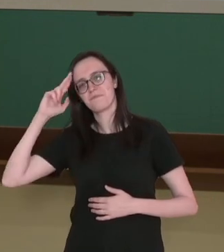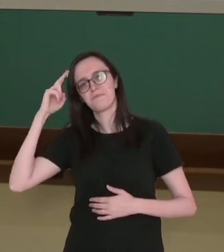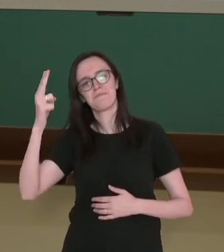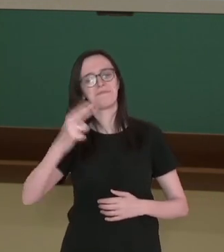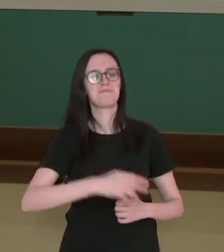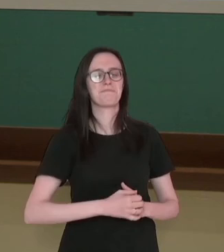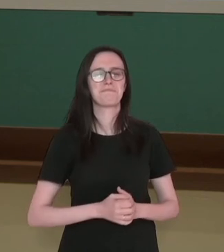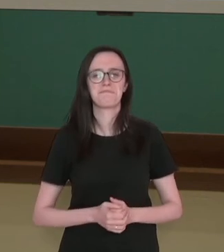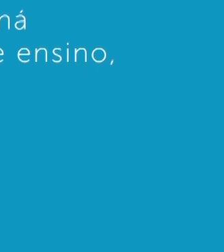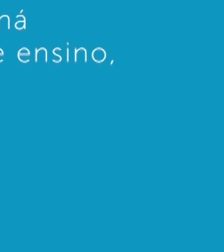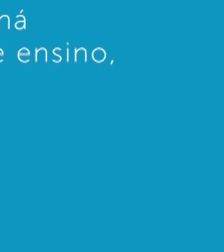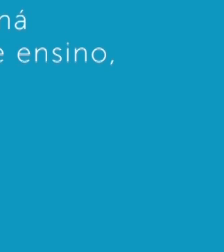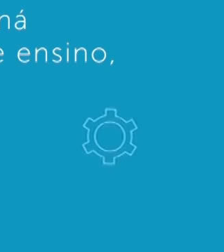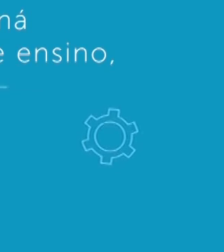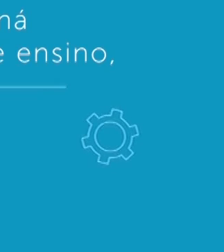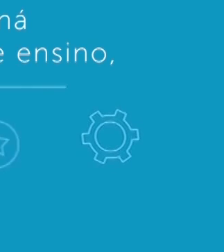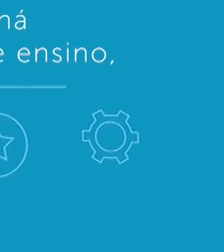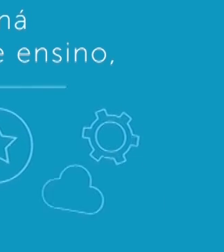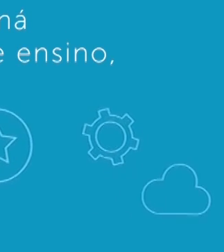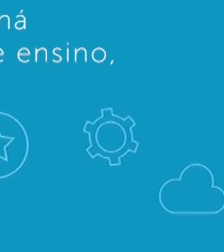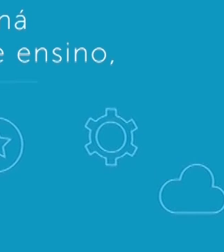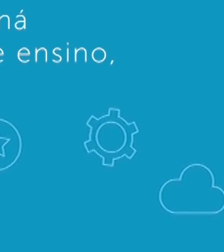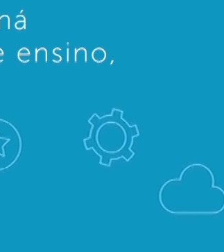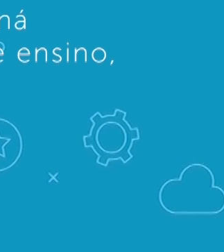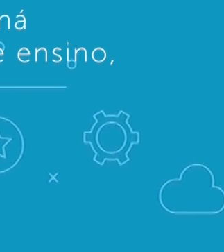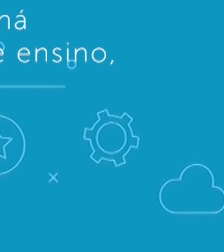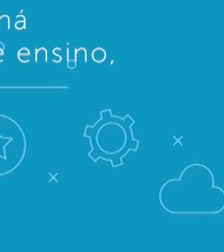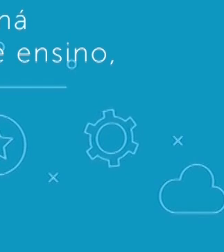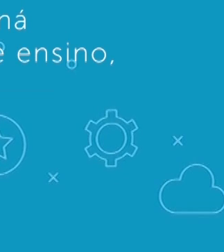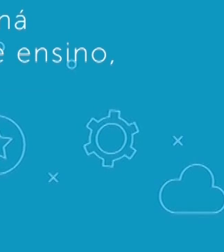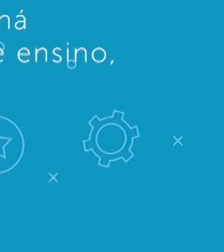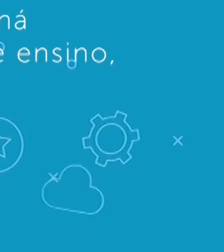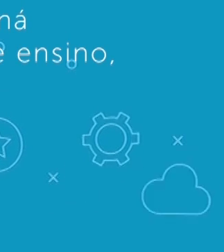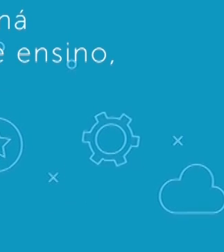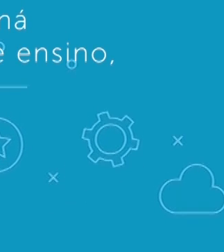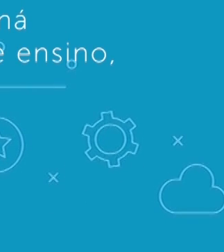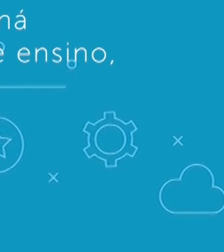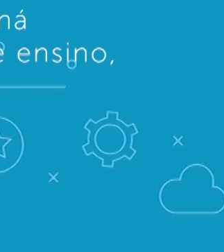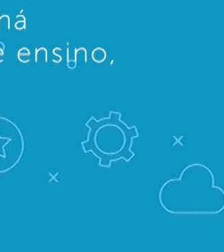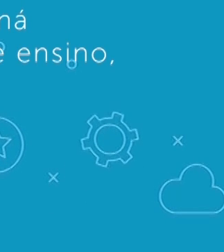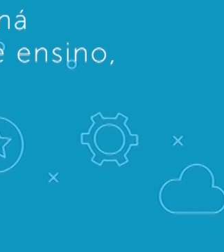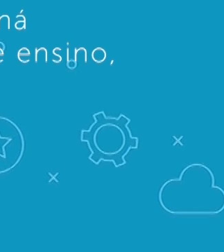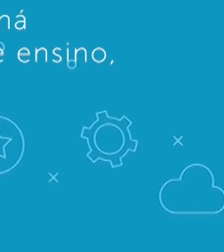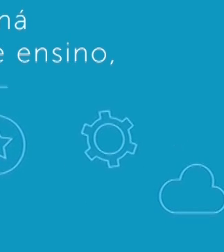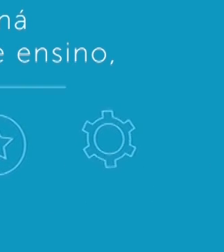e até breve.